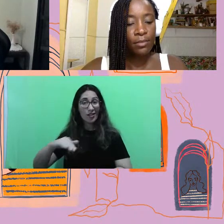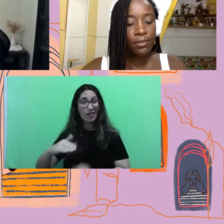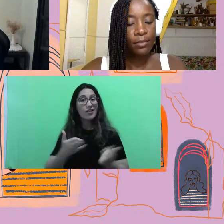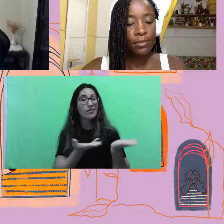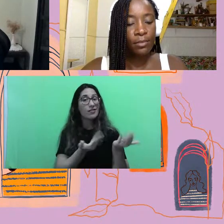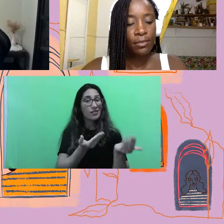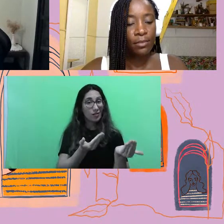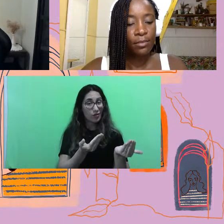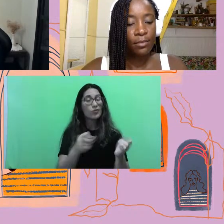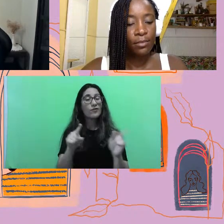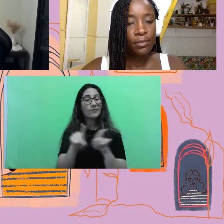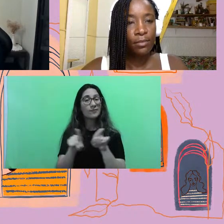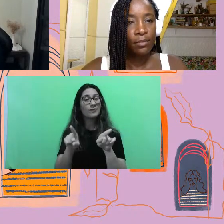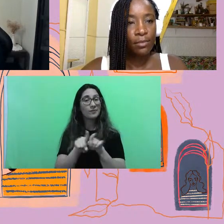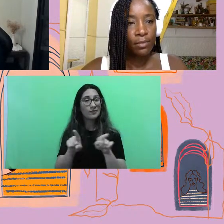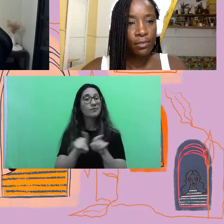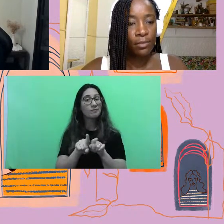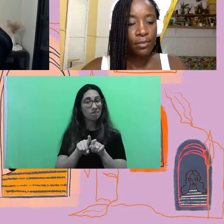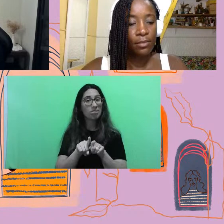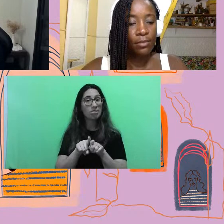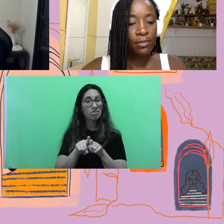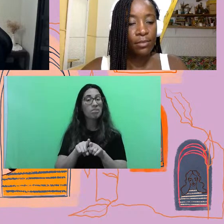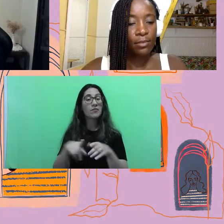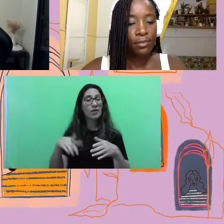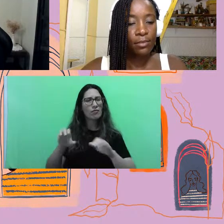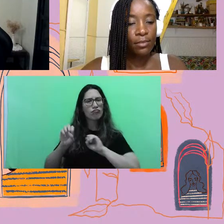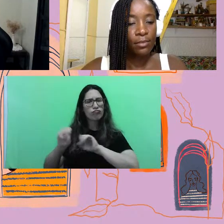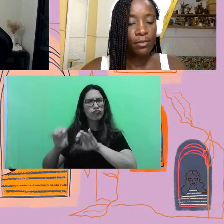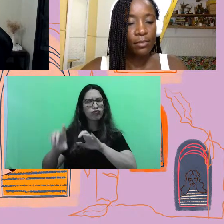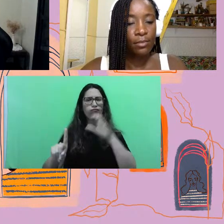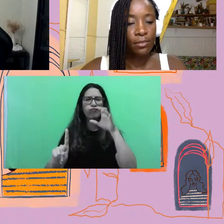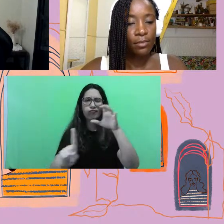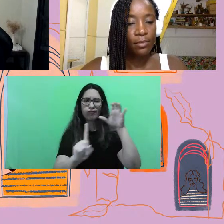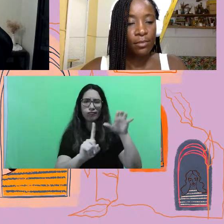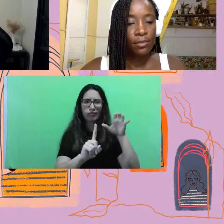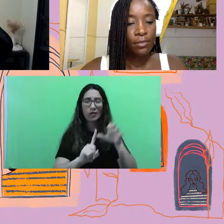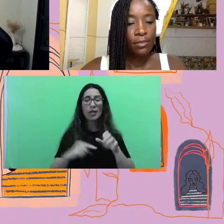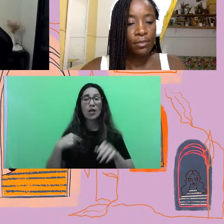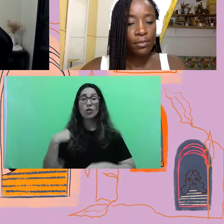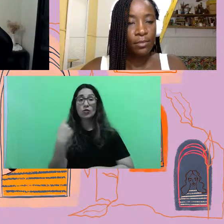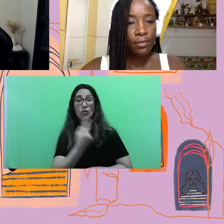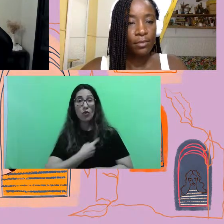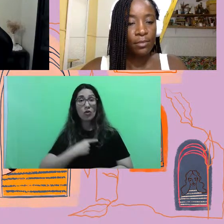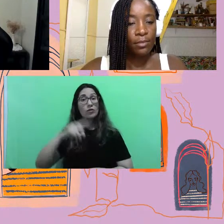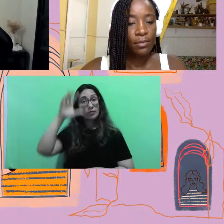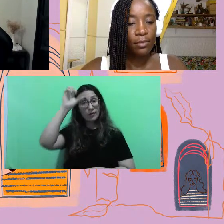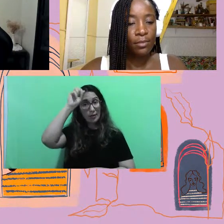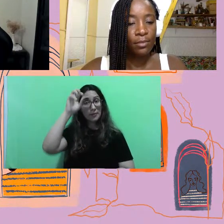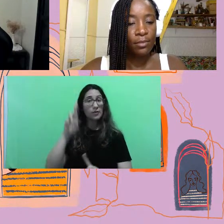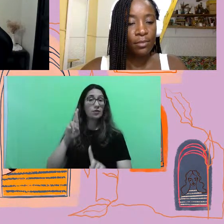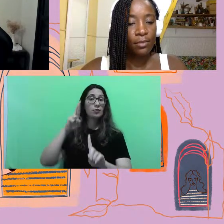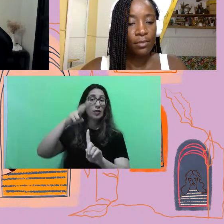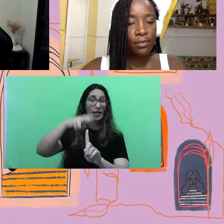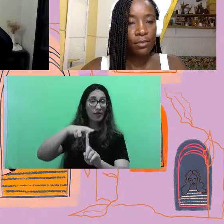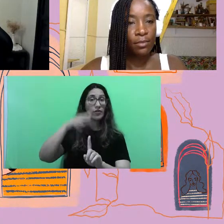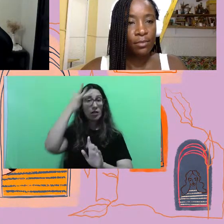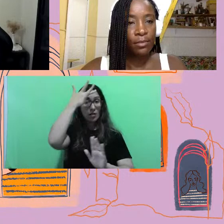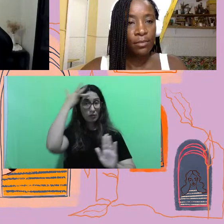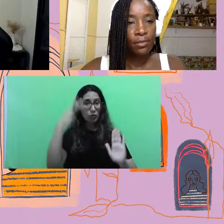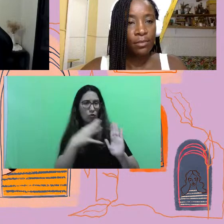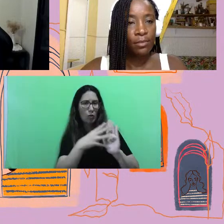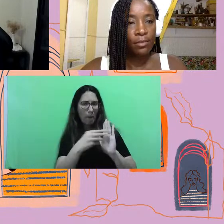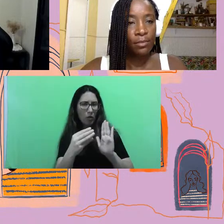vêm aí após nós, né? Porque a gente sempre fala o quanto a gente aprende com as nossas referências, mas a gente